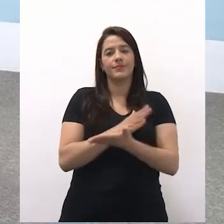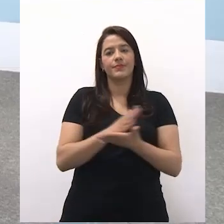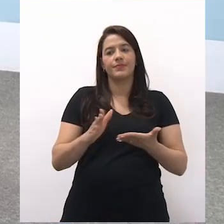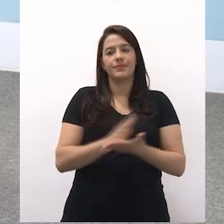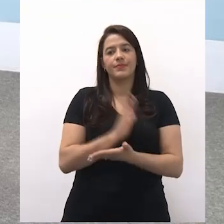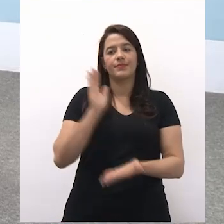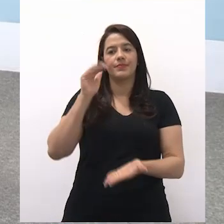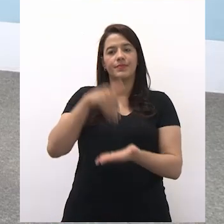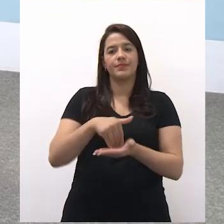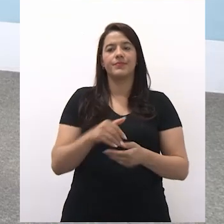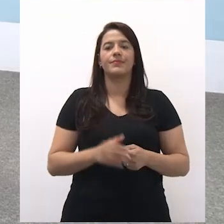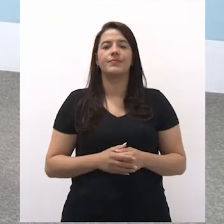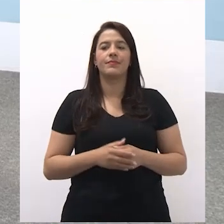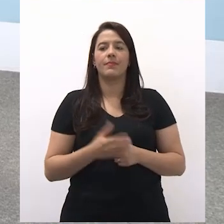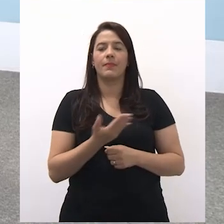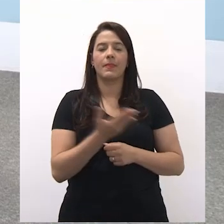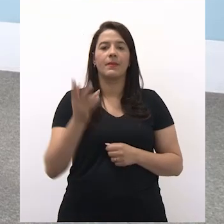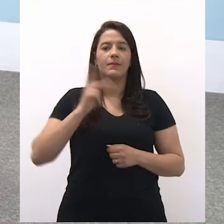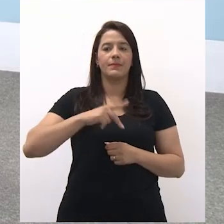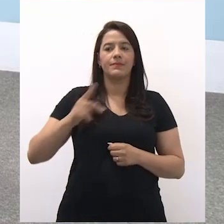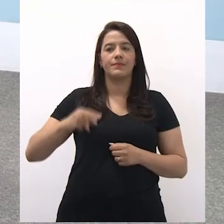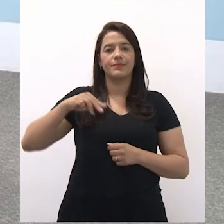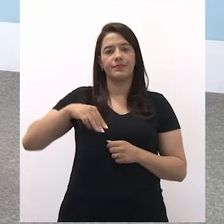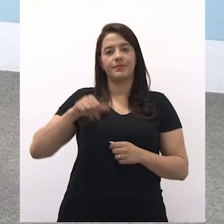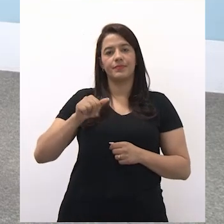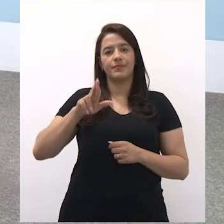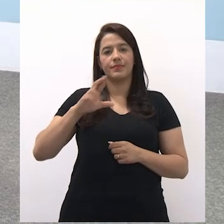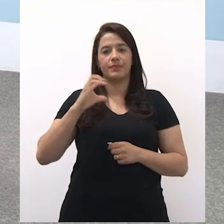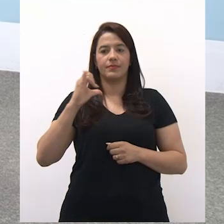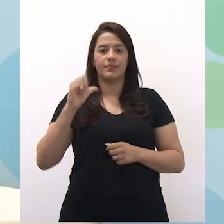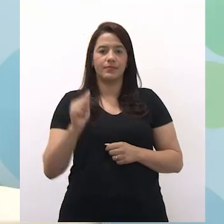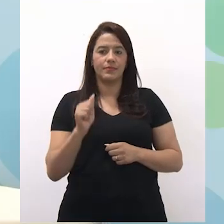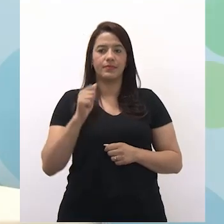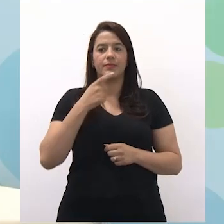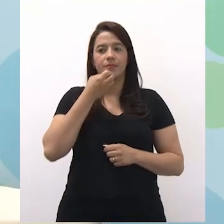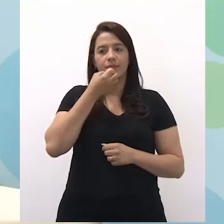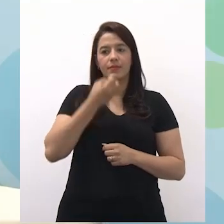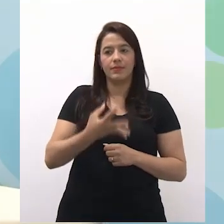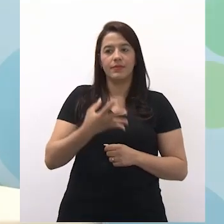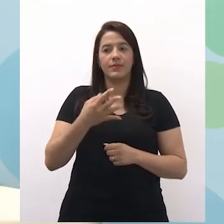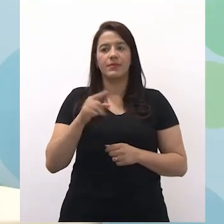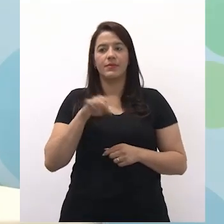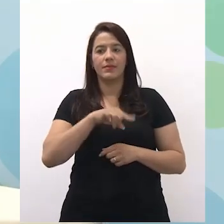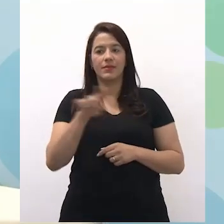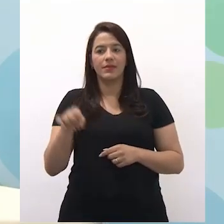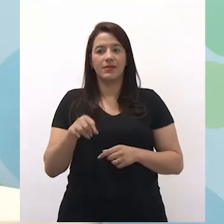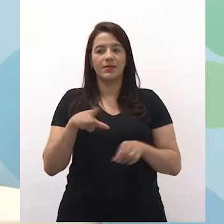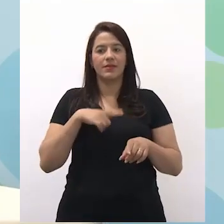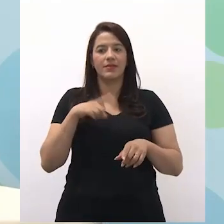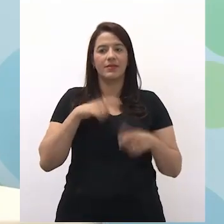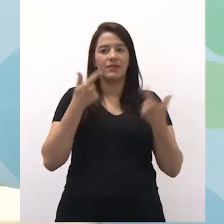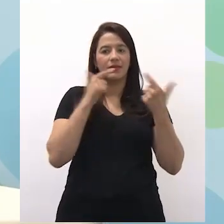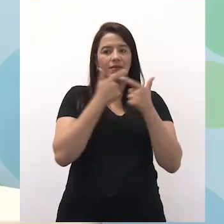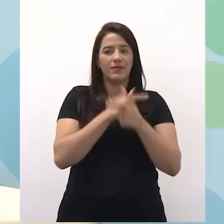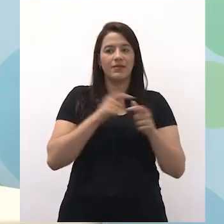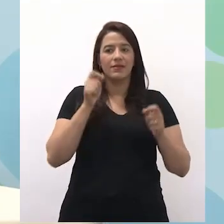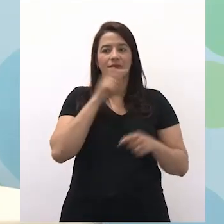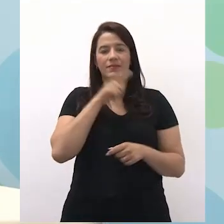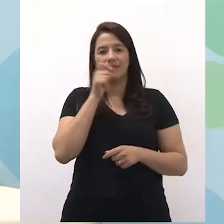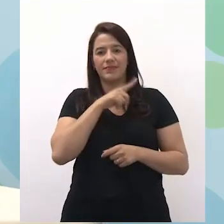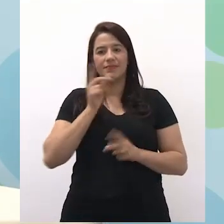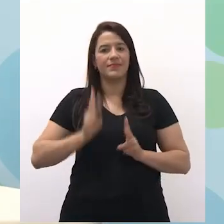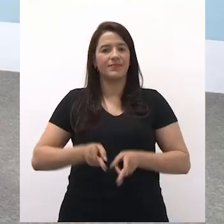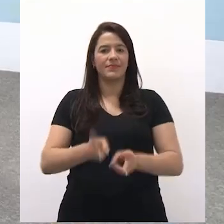Tati, finalizar? claro. Queria falar da professora Márcia, que ela falou assim que bom que a Tati é sempre bem-humorada. Eu sou sim, né? Nós somos, né,